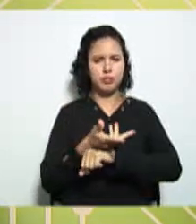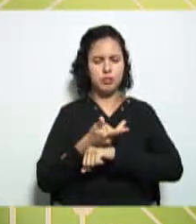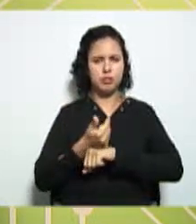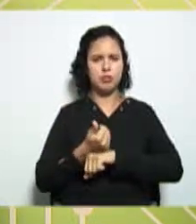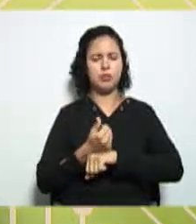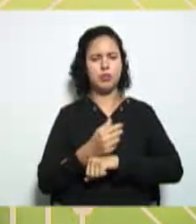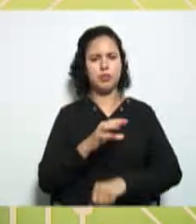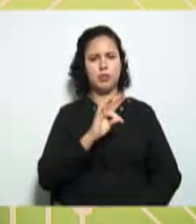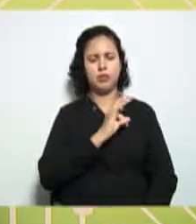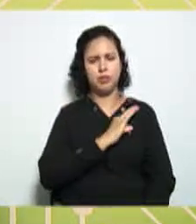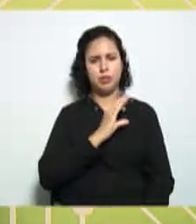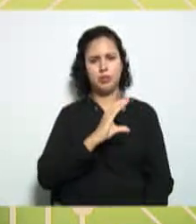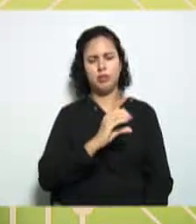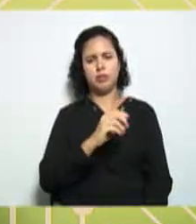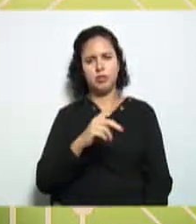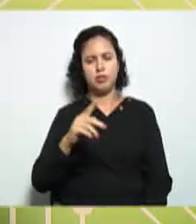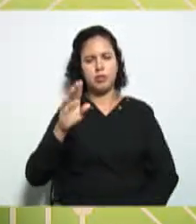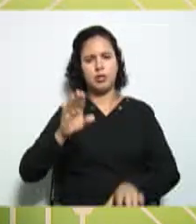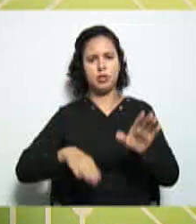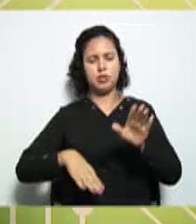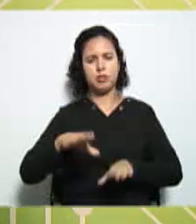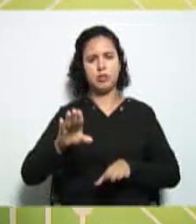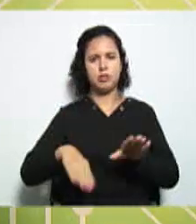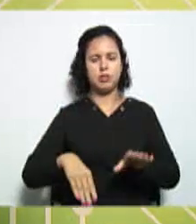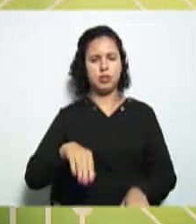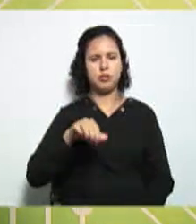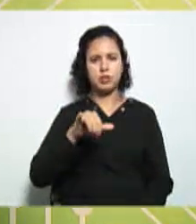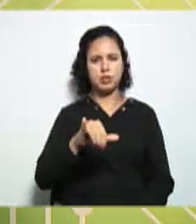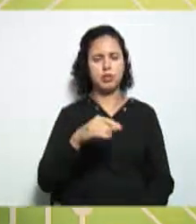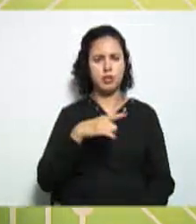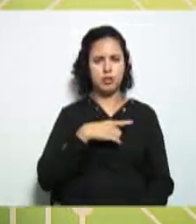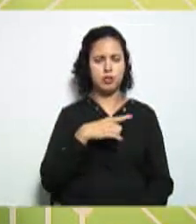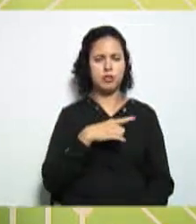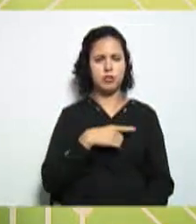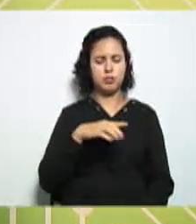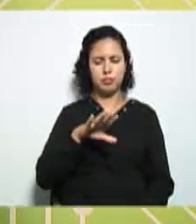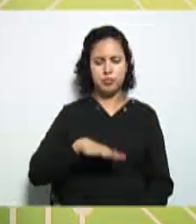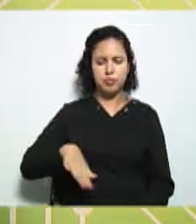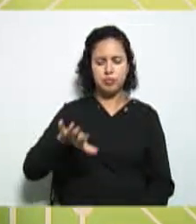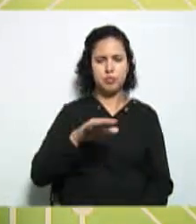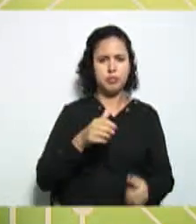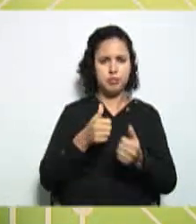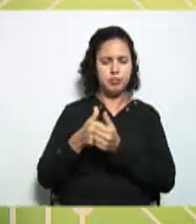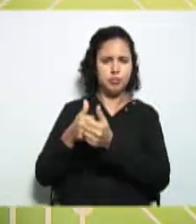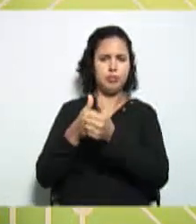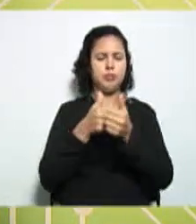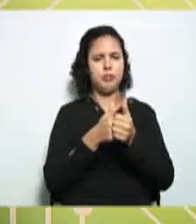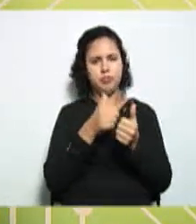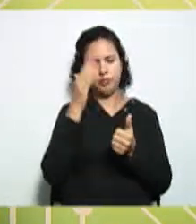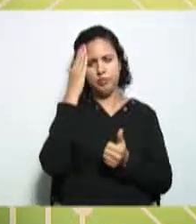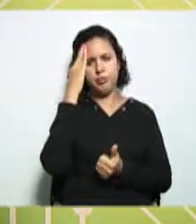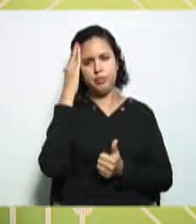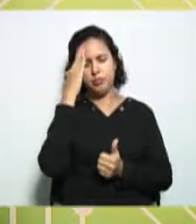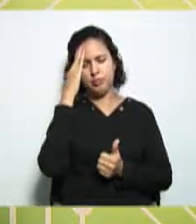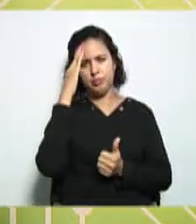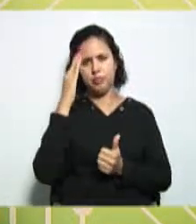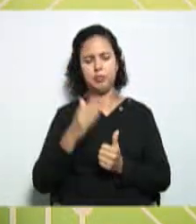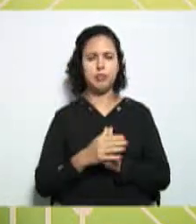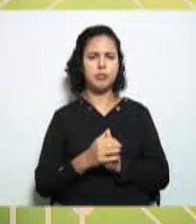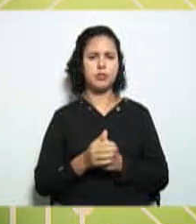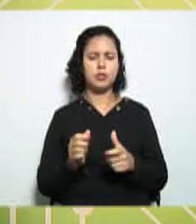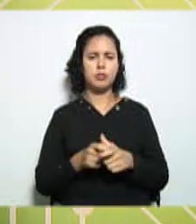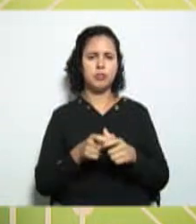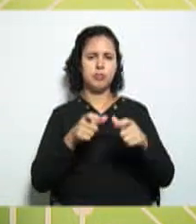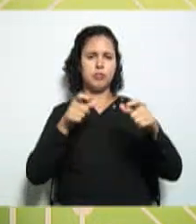em cooperativismo, porque às vezes, se eu tenho, né, na minha região, eu sei que na minha região a